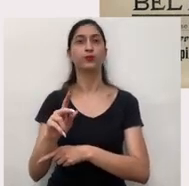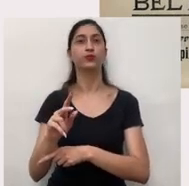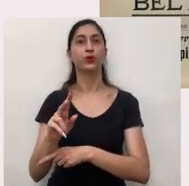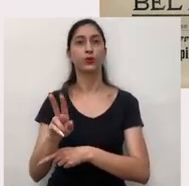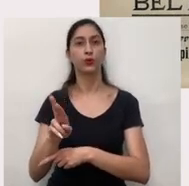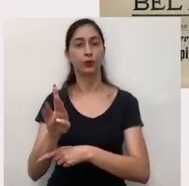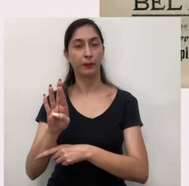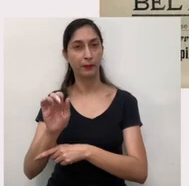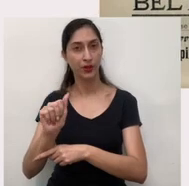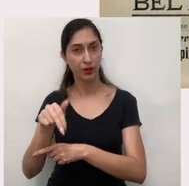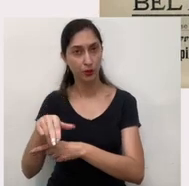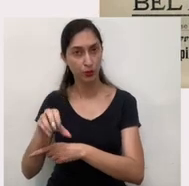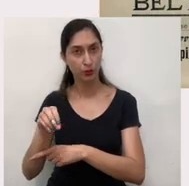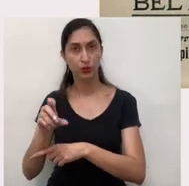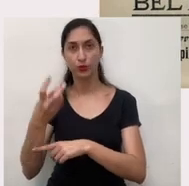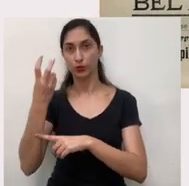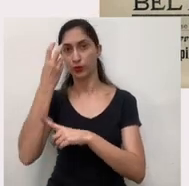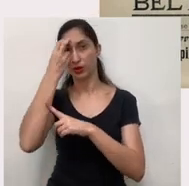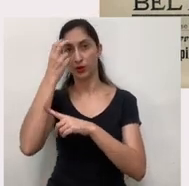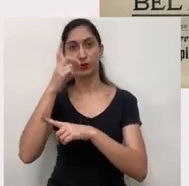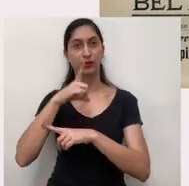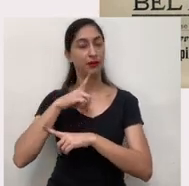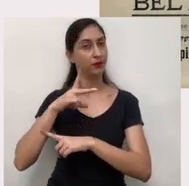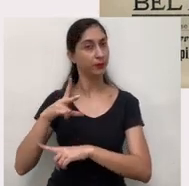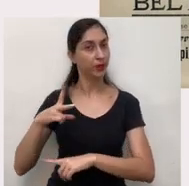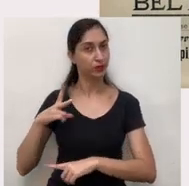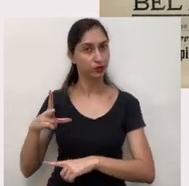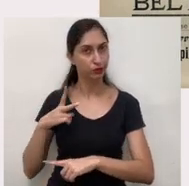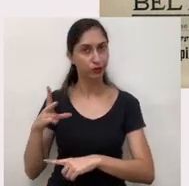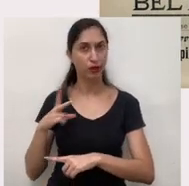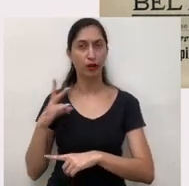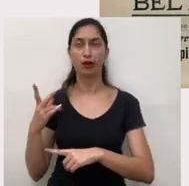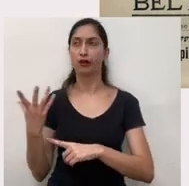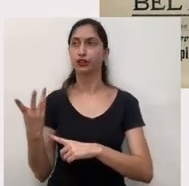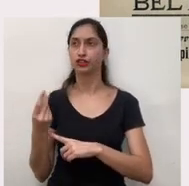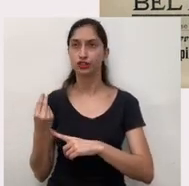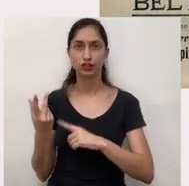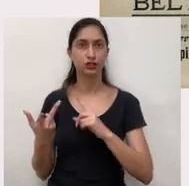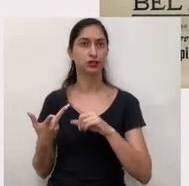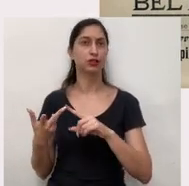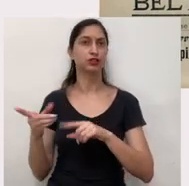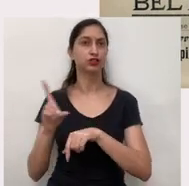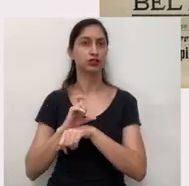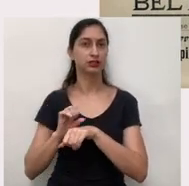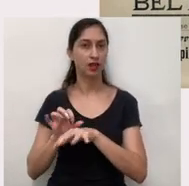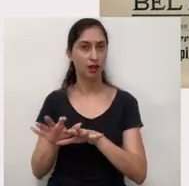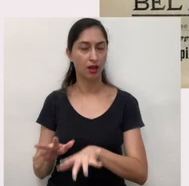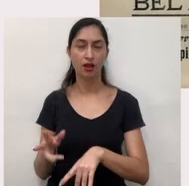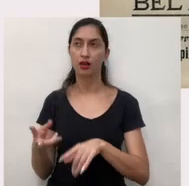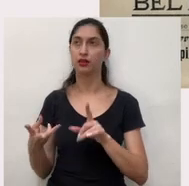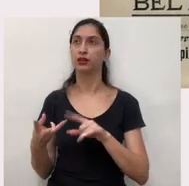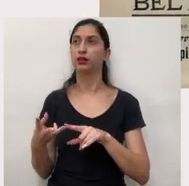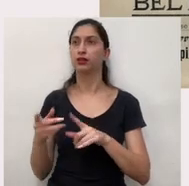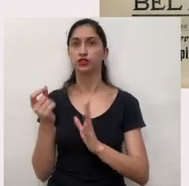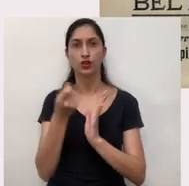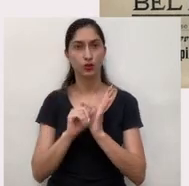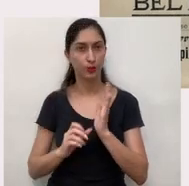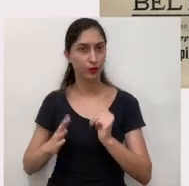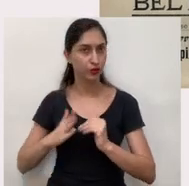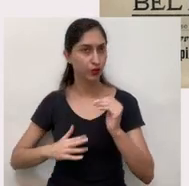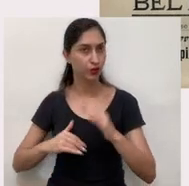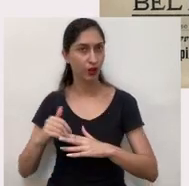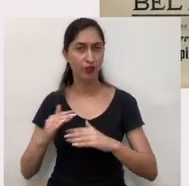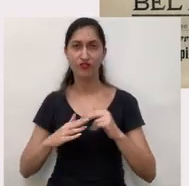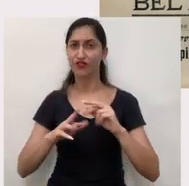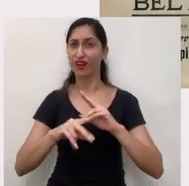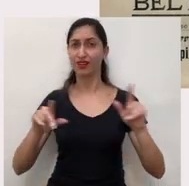iniciativas privadas extraoficiais, né, de artistas, designers, escritores, né,